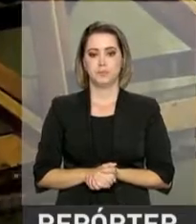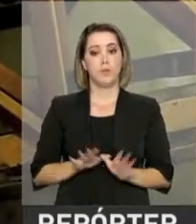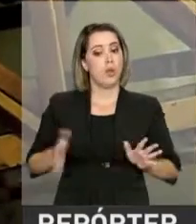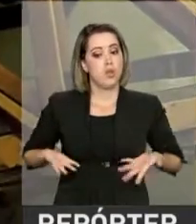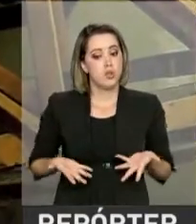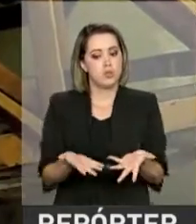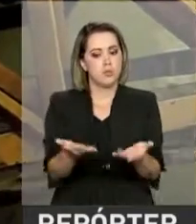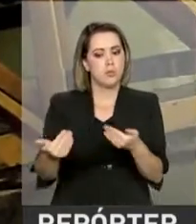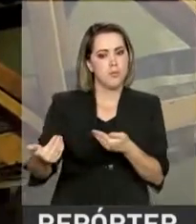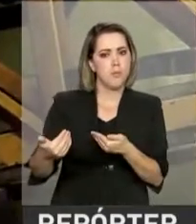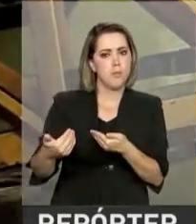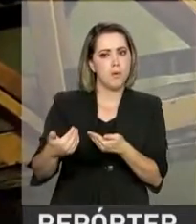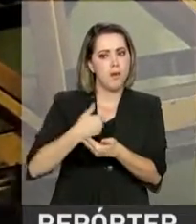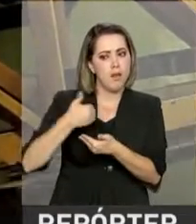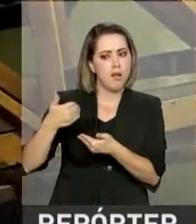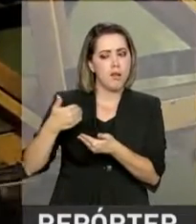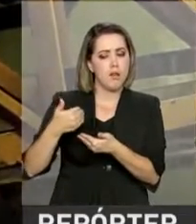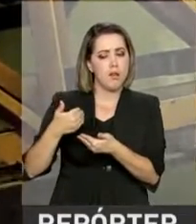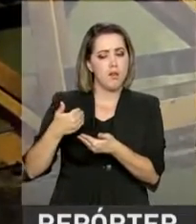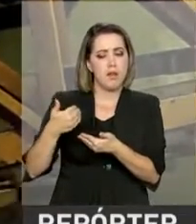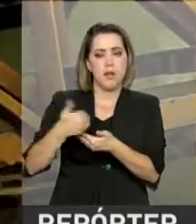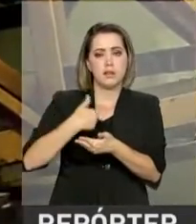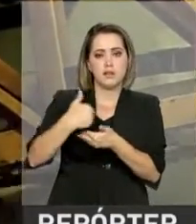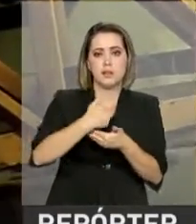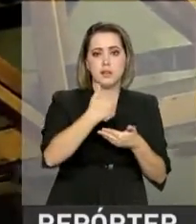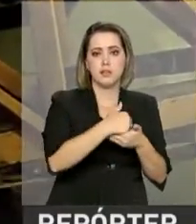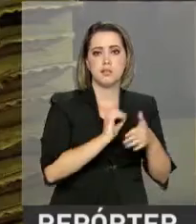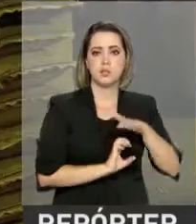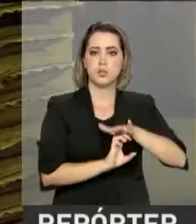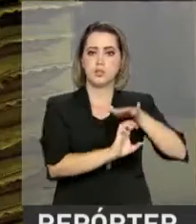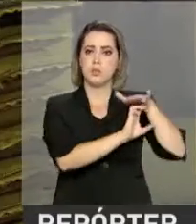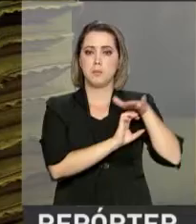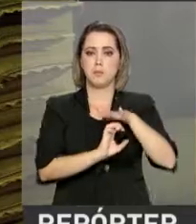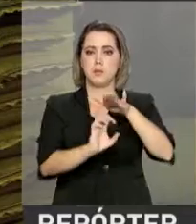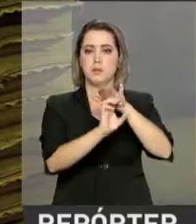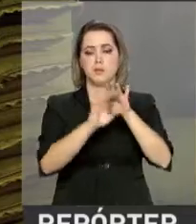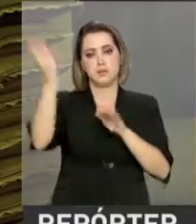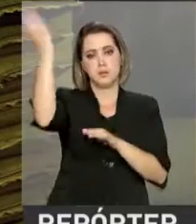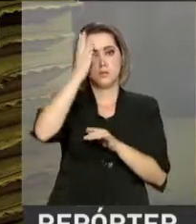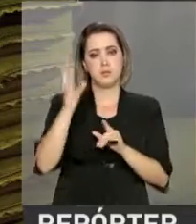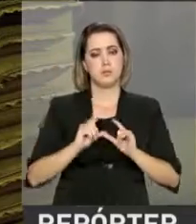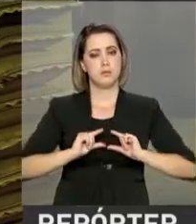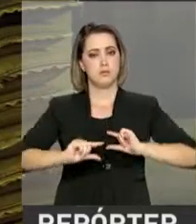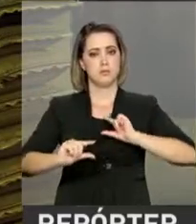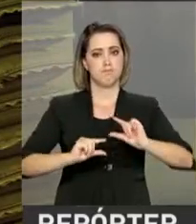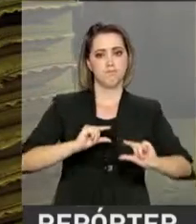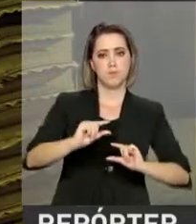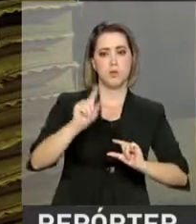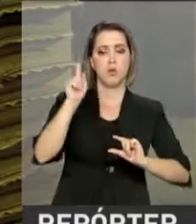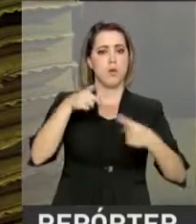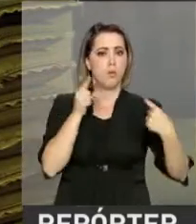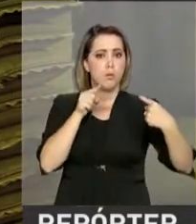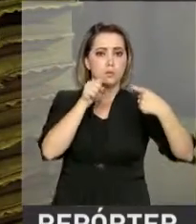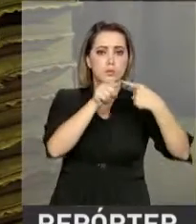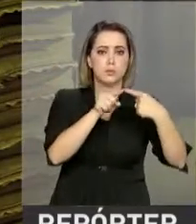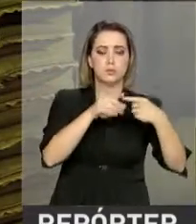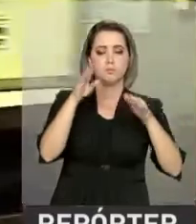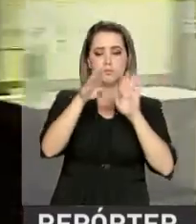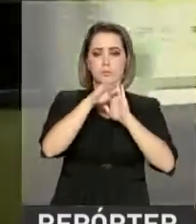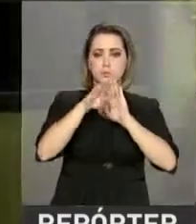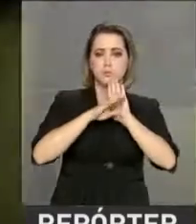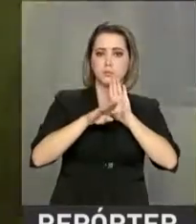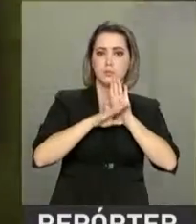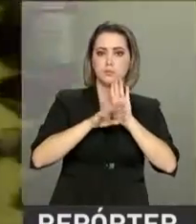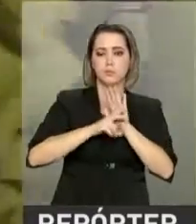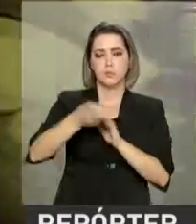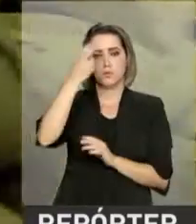Estimular a entrada de empresas brasileiras de menor porte no mercado internacional. Esse é o objetivo do Plano Nacional